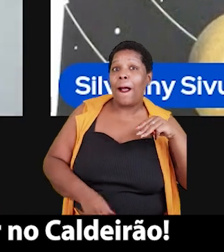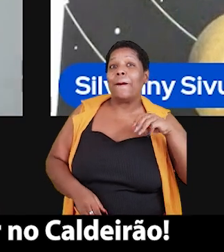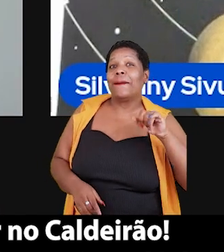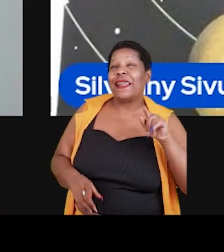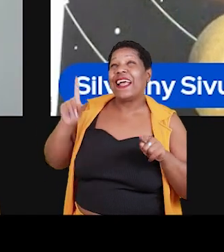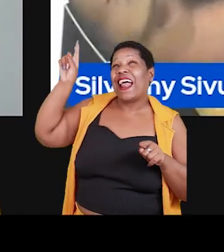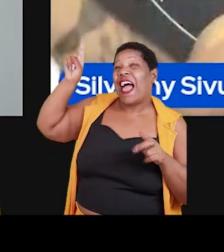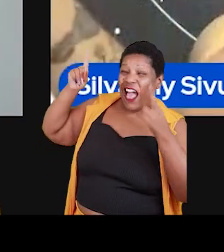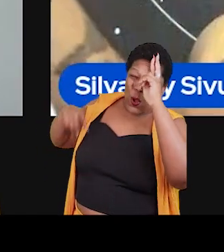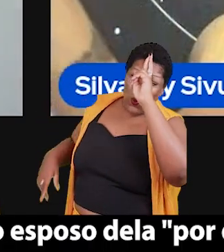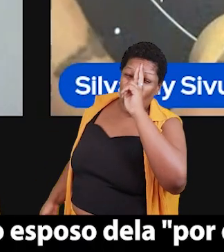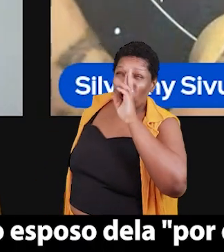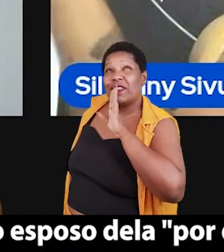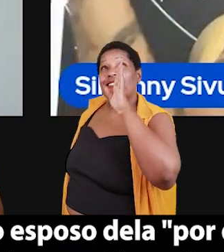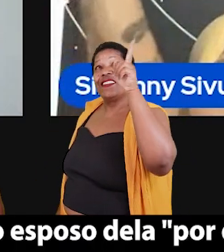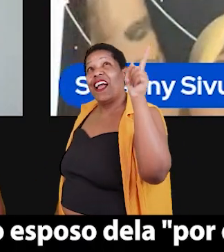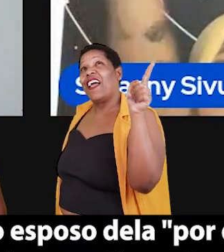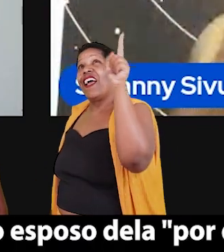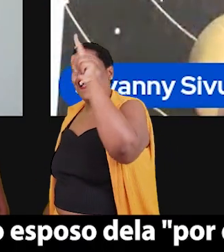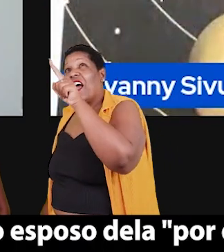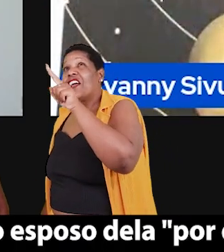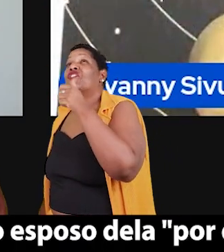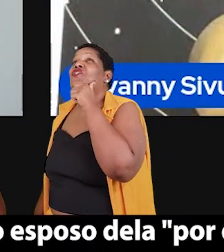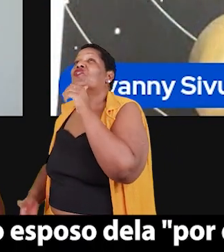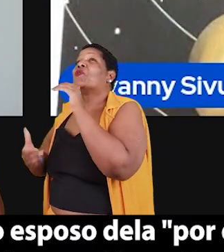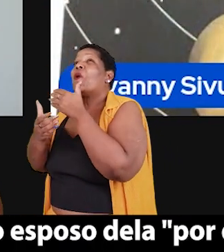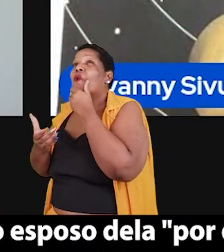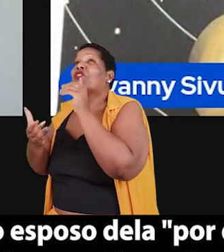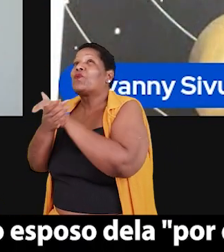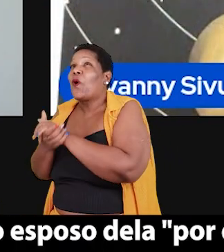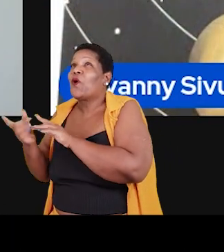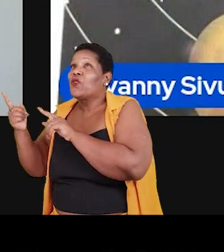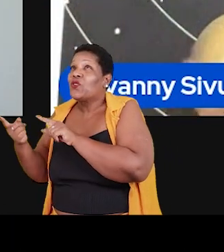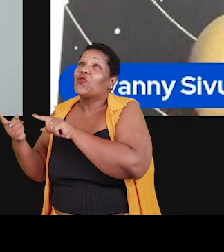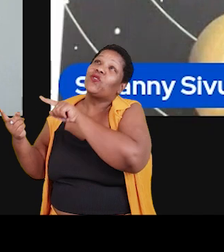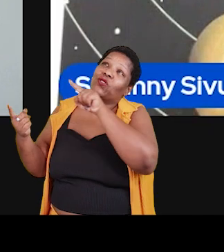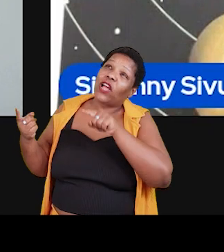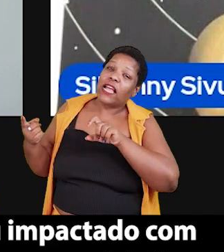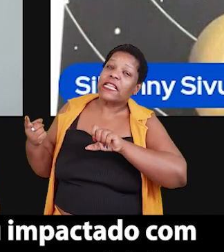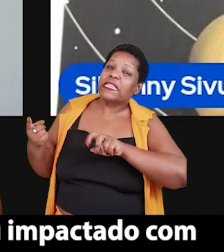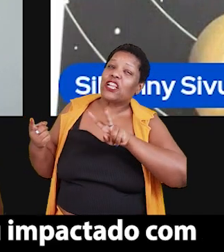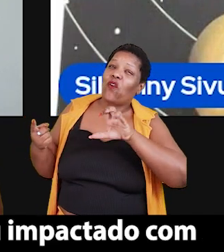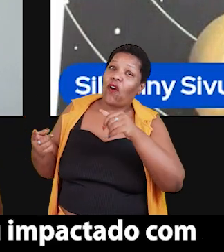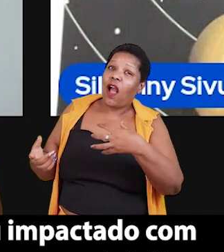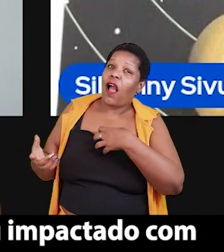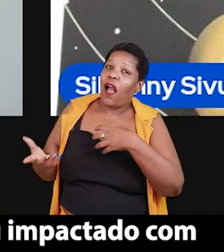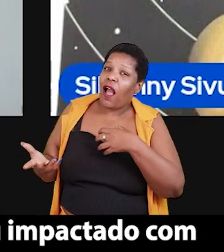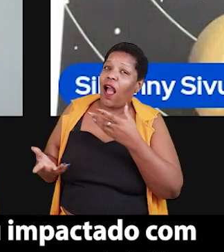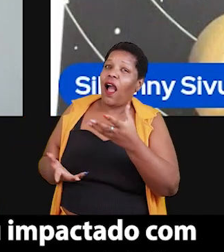na Rússia, que falou pro esposo dela: Meu, por que você não chama Sivuca? Pô, a gente acabou de assistir Amarelo, você ficou